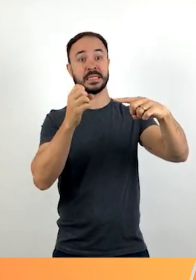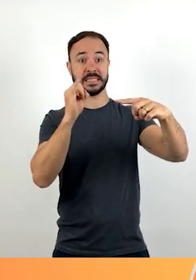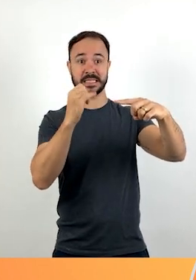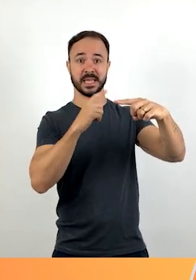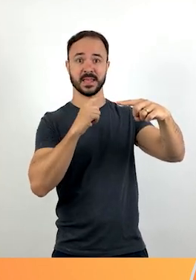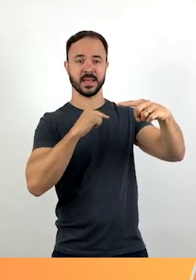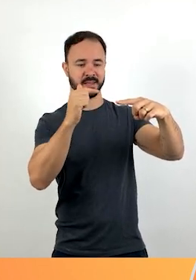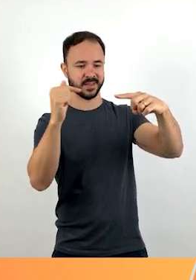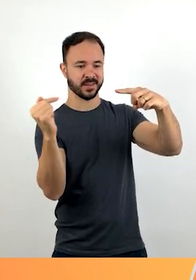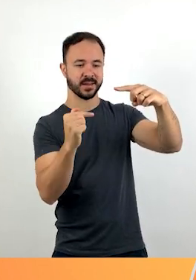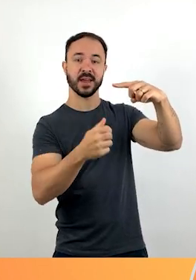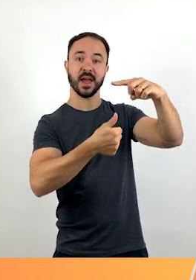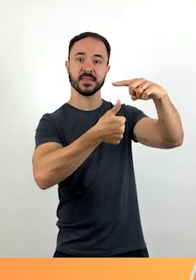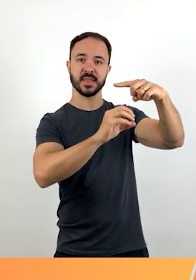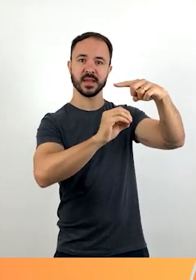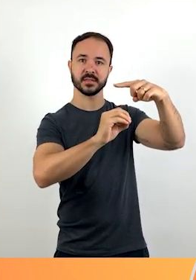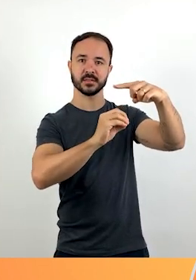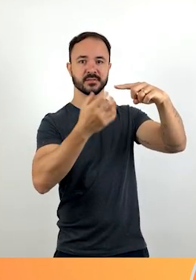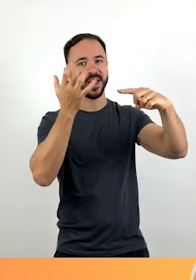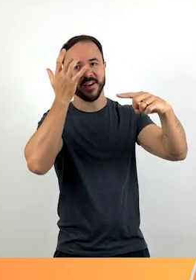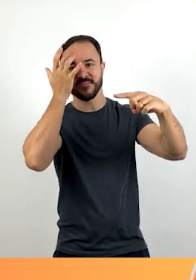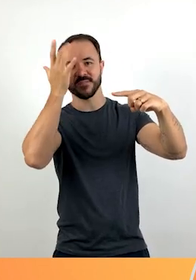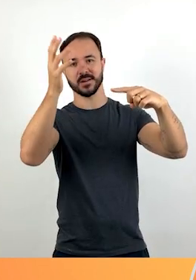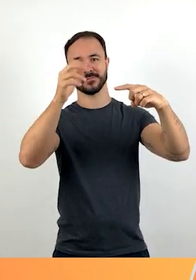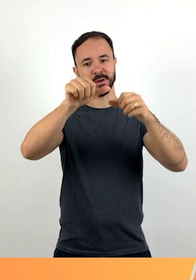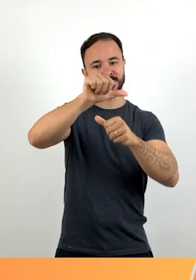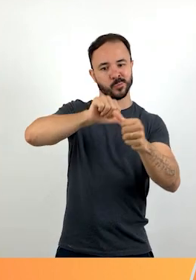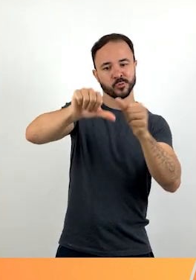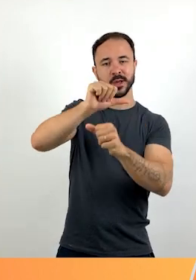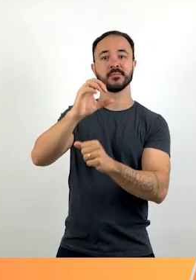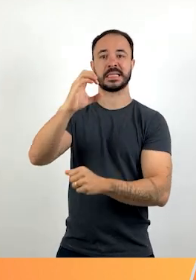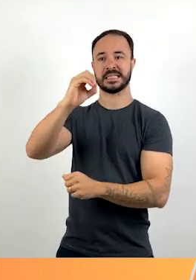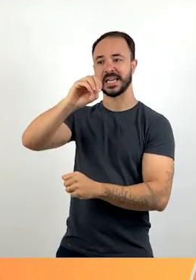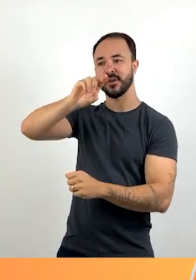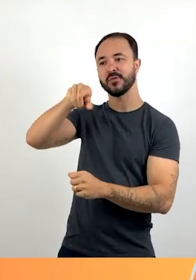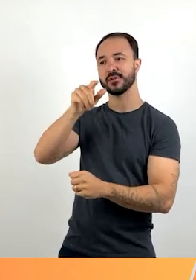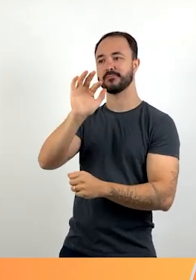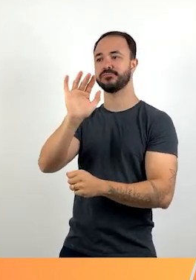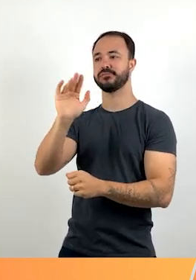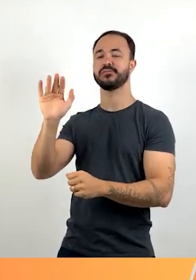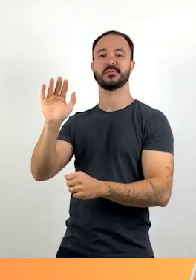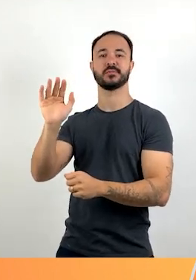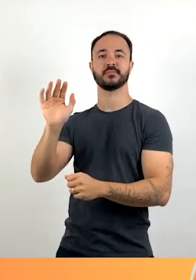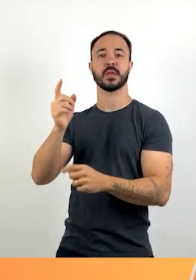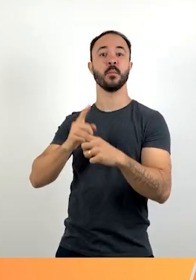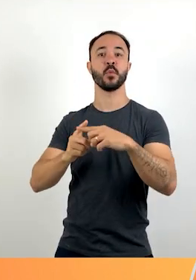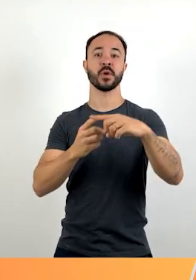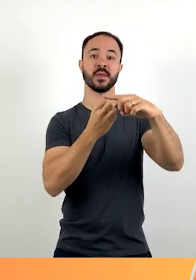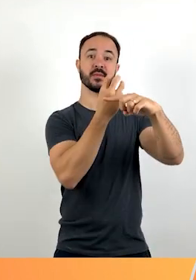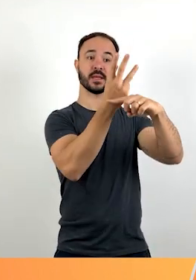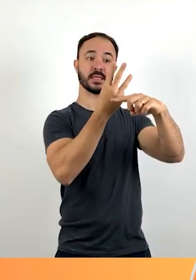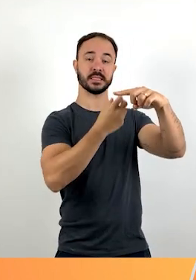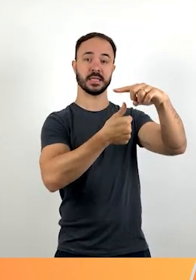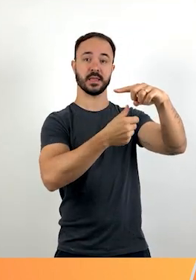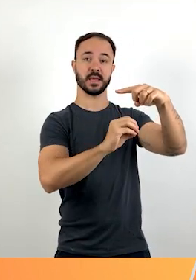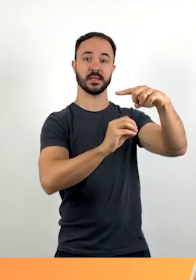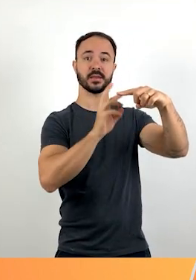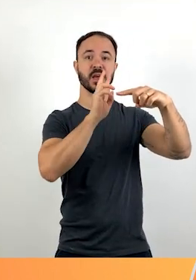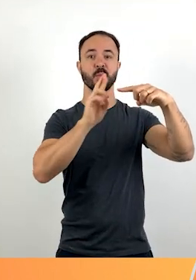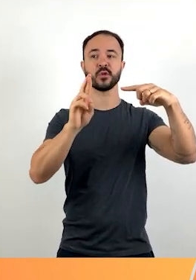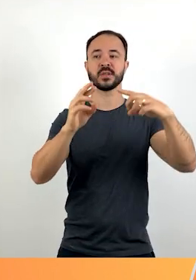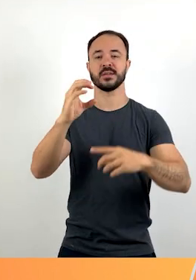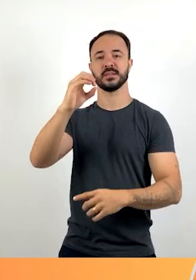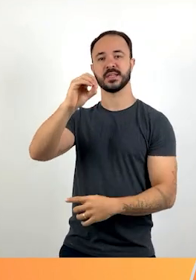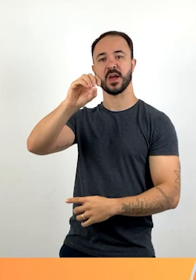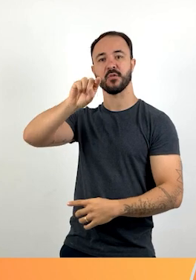número 10 embaixo em um número decimal. Então, se eu dividir 3 para 10, eu tenho